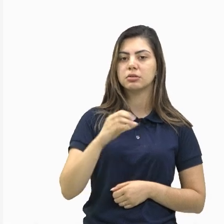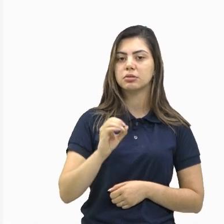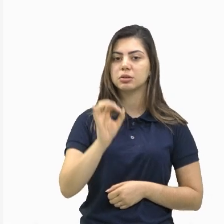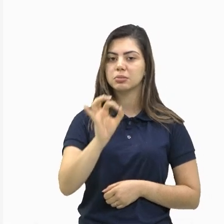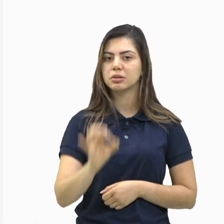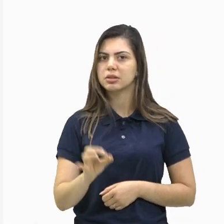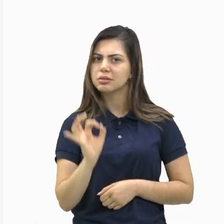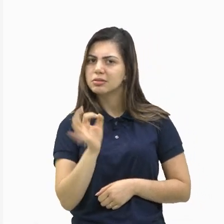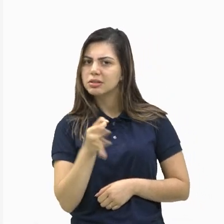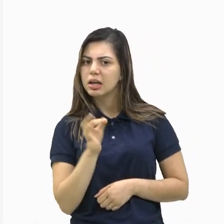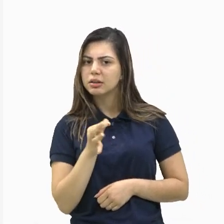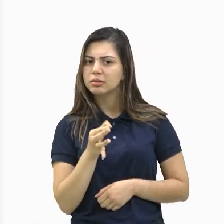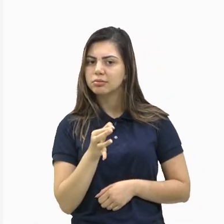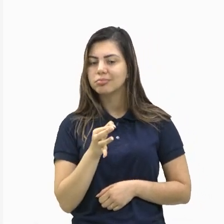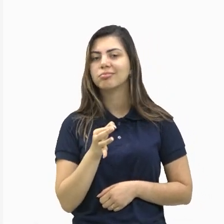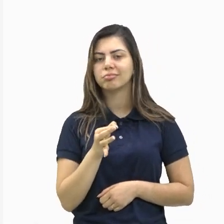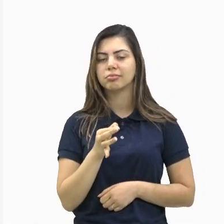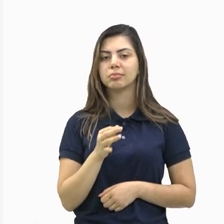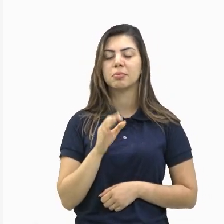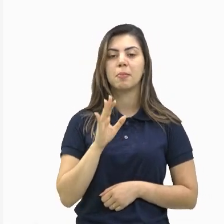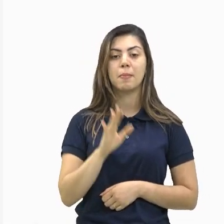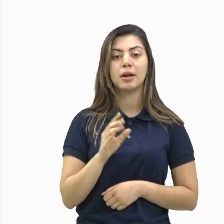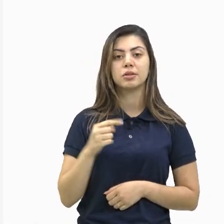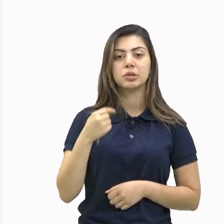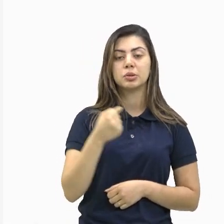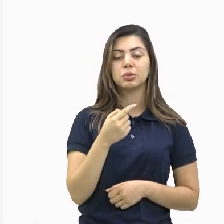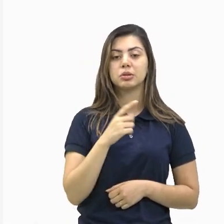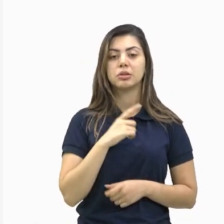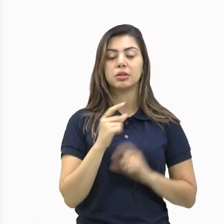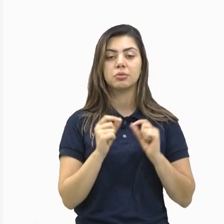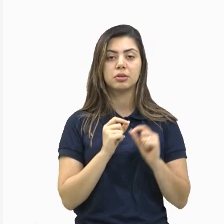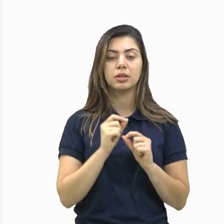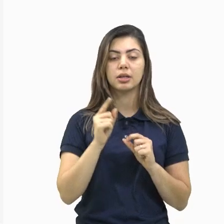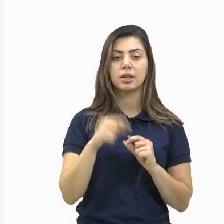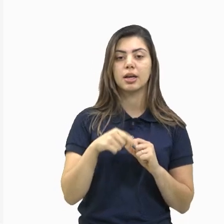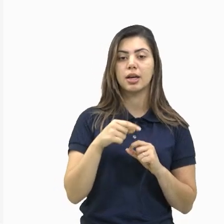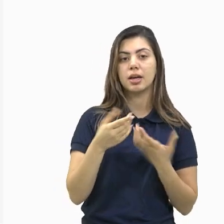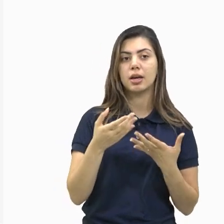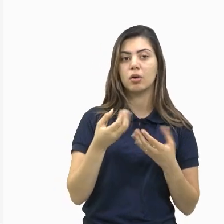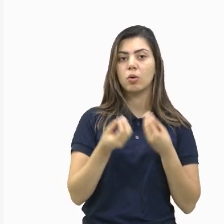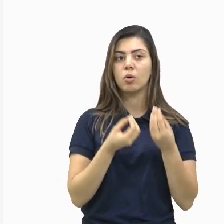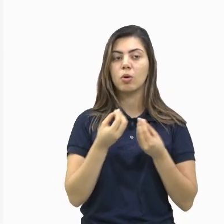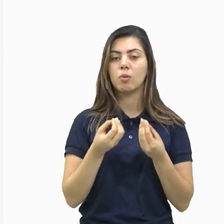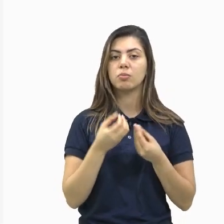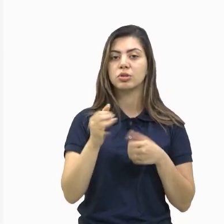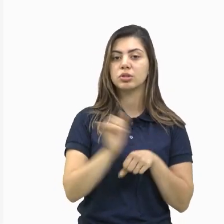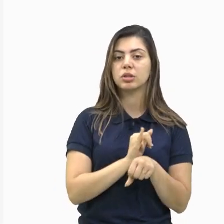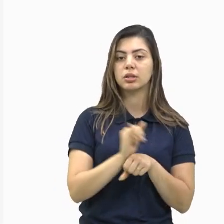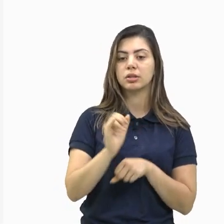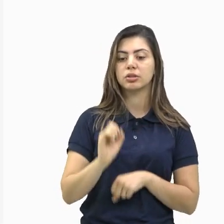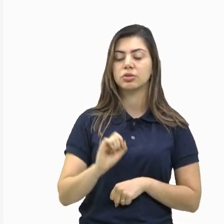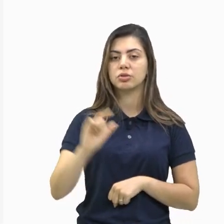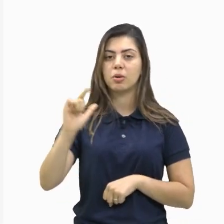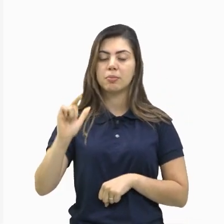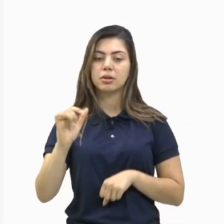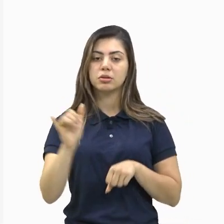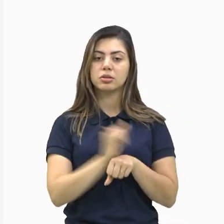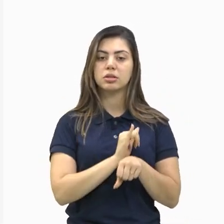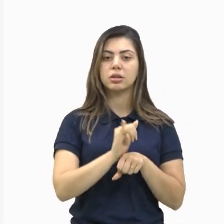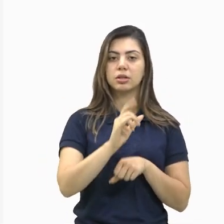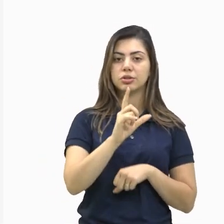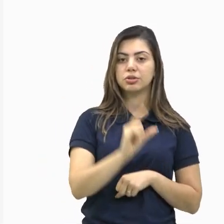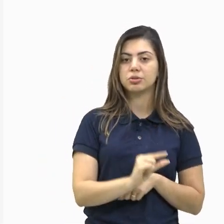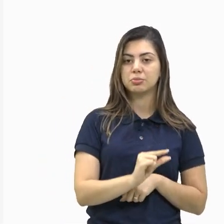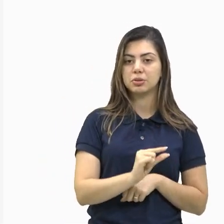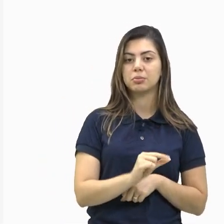120%, certo? Mas só que quando a gente vai trabalhar com fatores de aumento, fator de desconto, isso vai ter que estar na